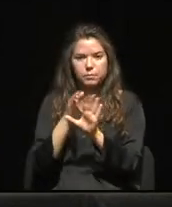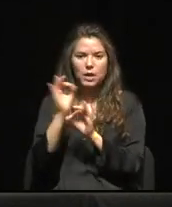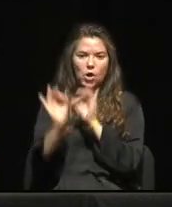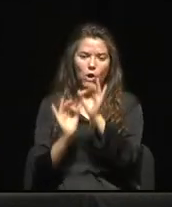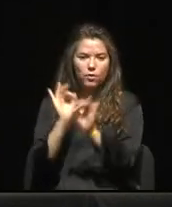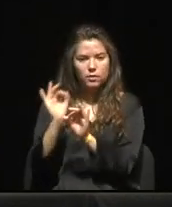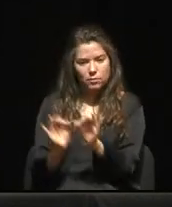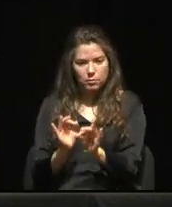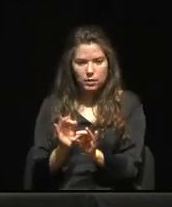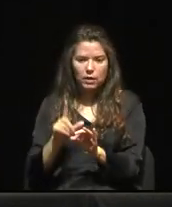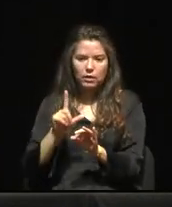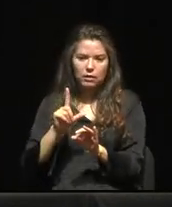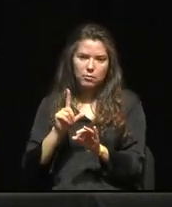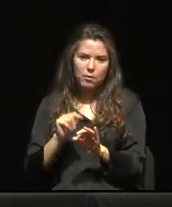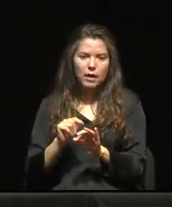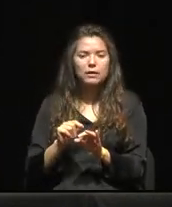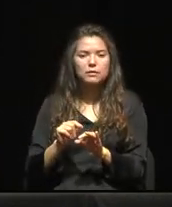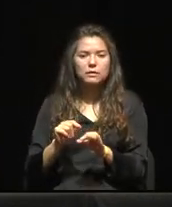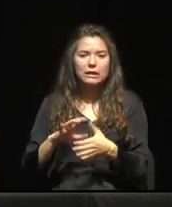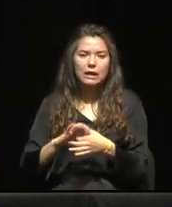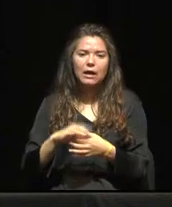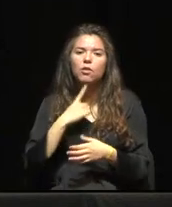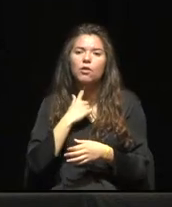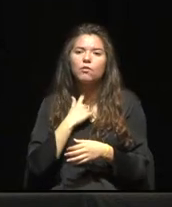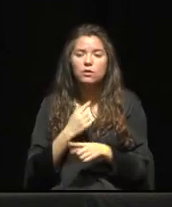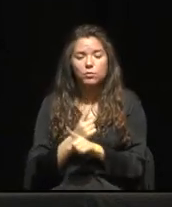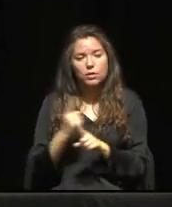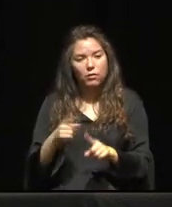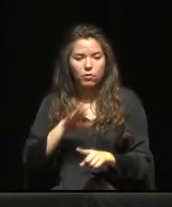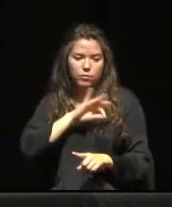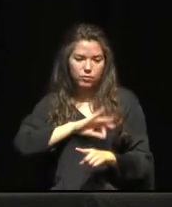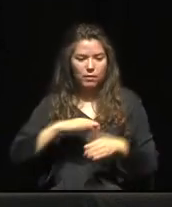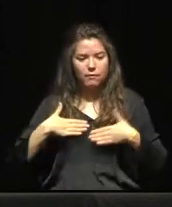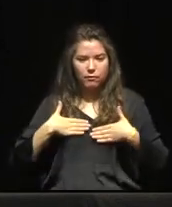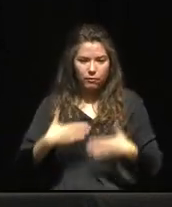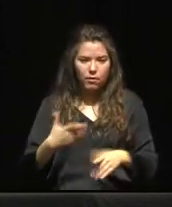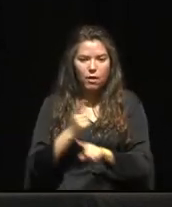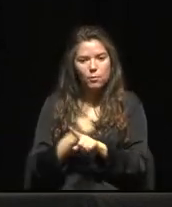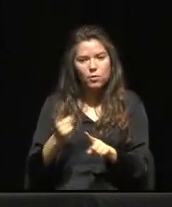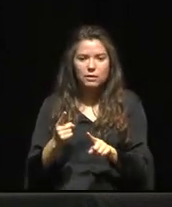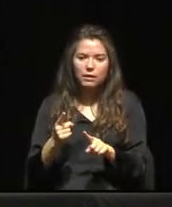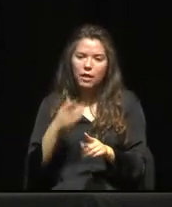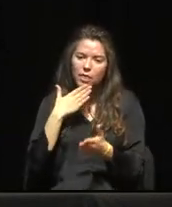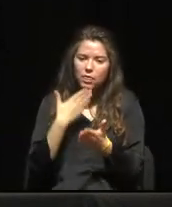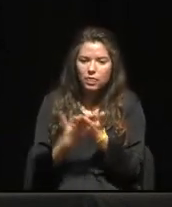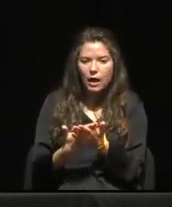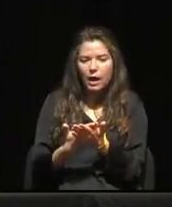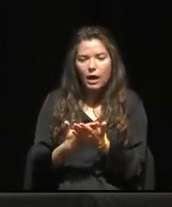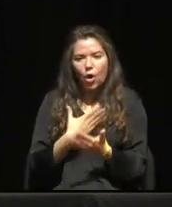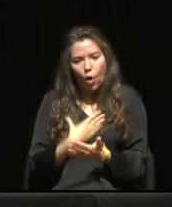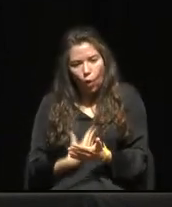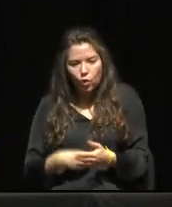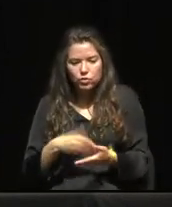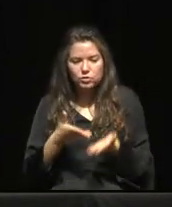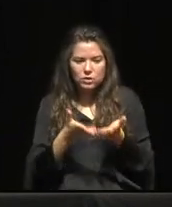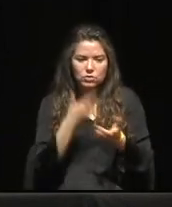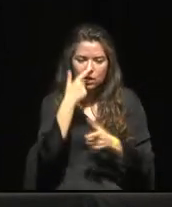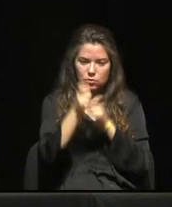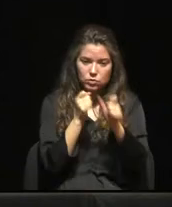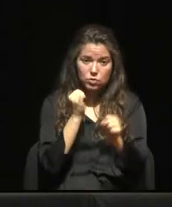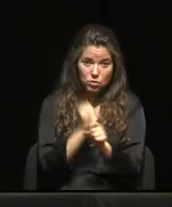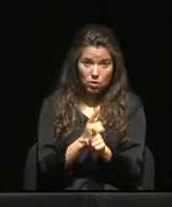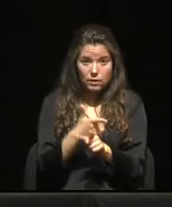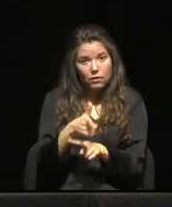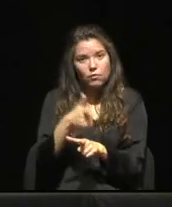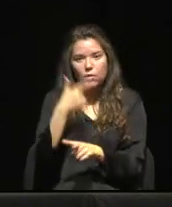especialização em comportamentos aditivos profissão na qual foi particularmente empenhado pelo prazer que sempre lhe deu poder ajudar os outros Mário Pardo